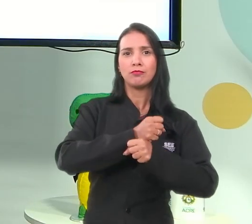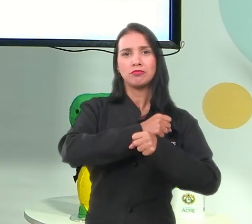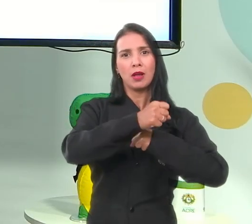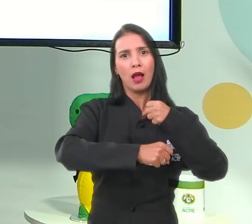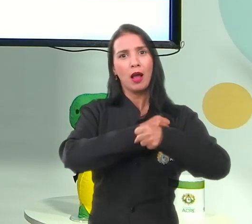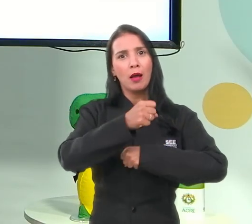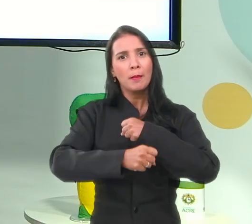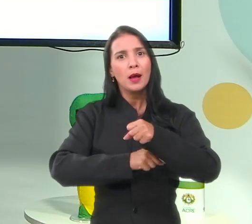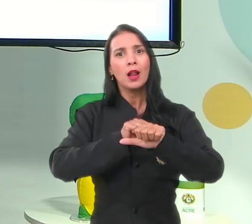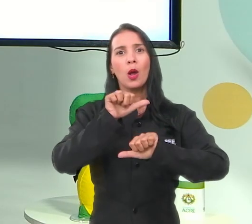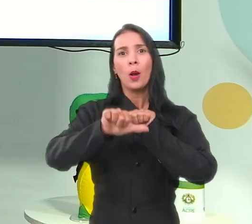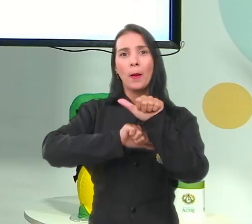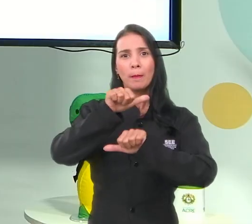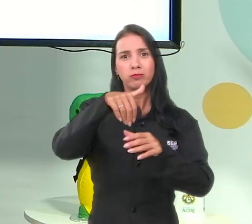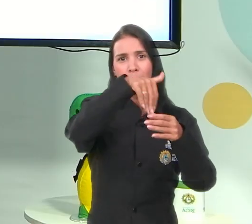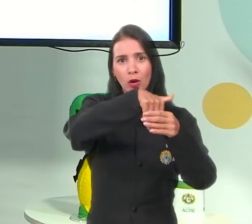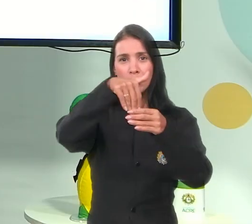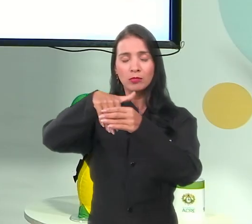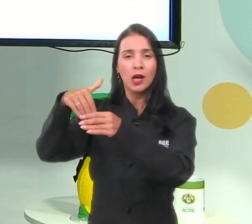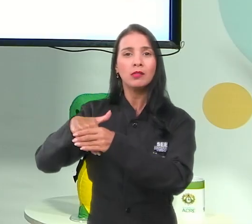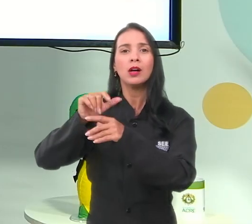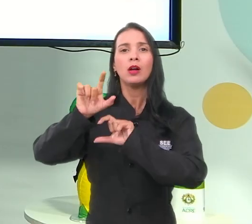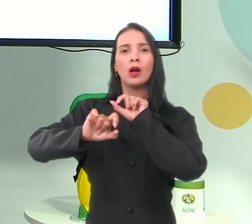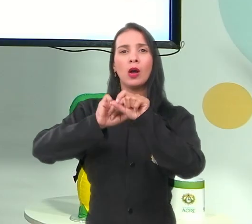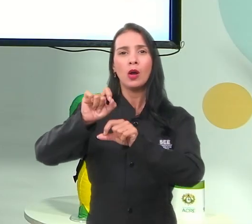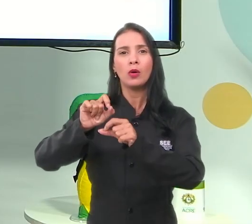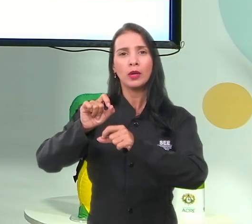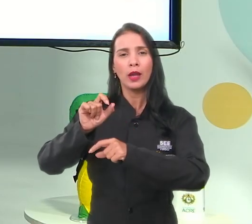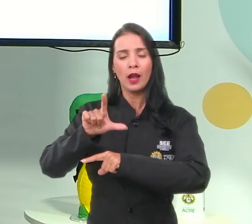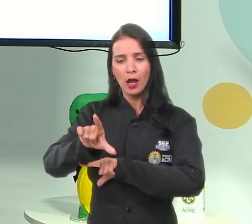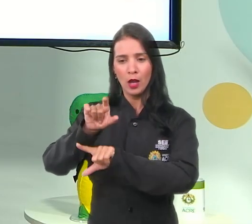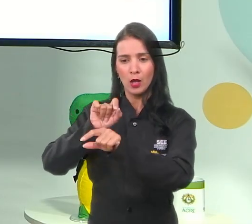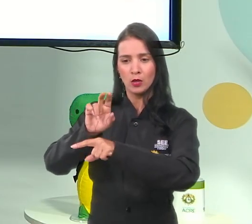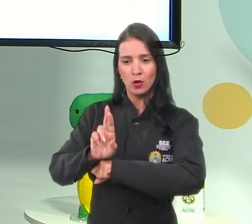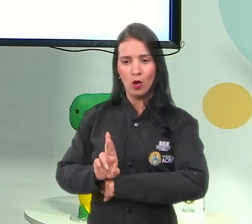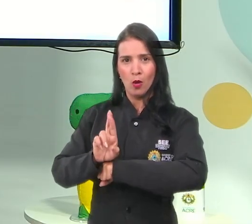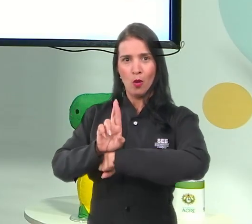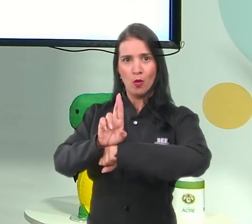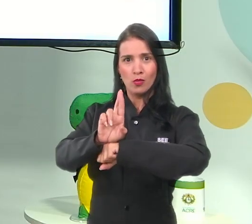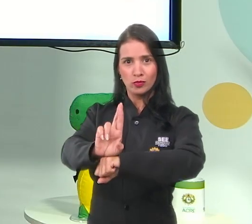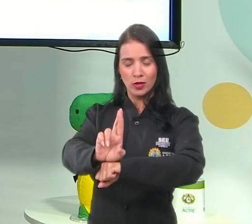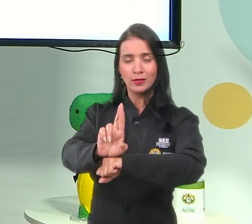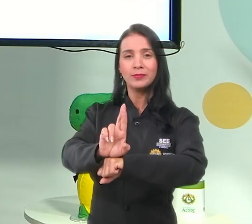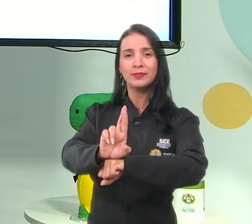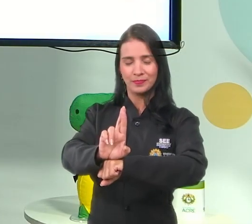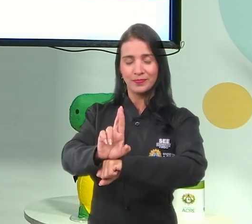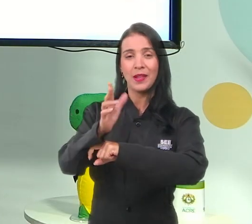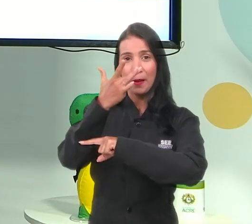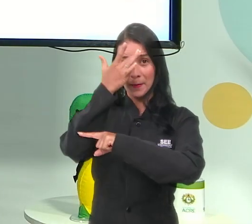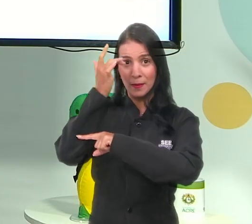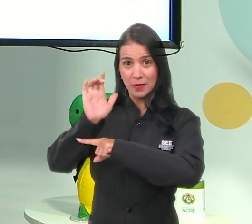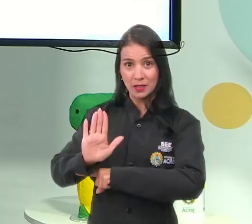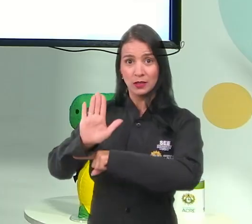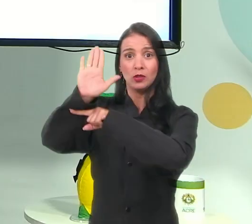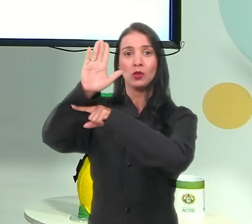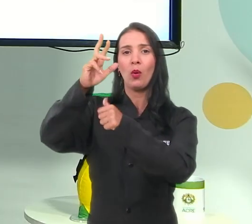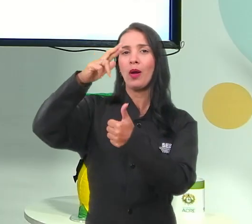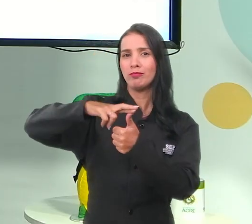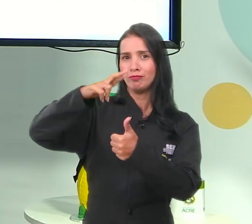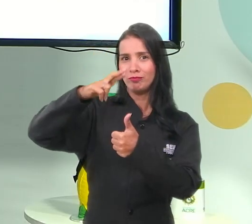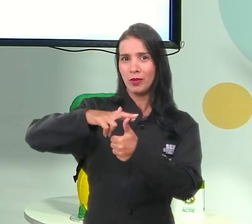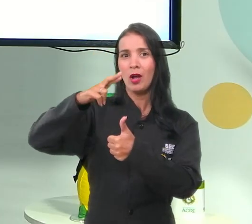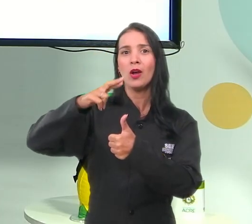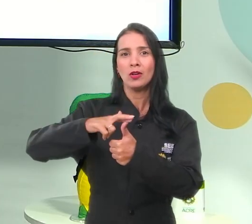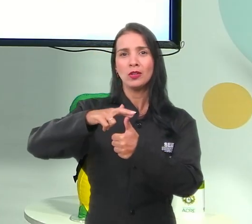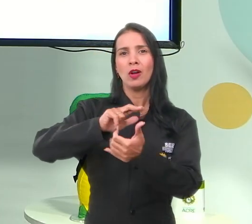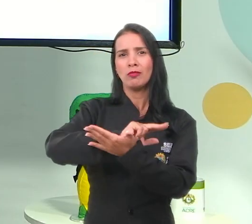país, lança os seus candidatos, ou seja, as pessoas que vão concorrer aos